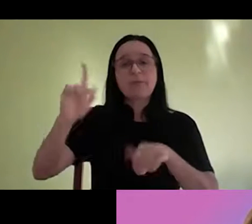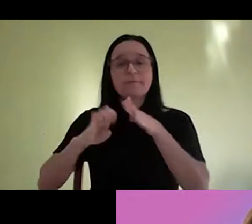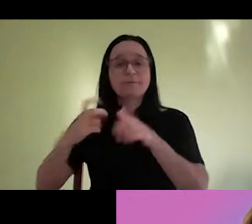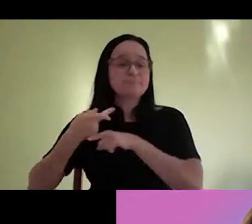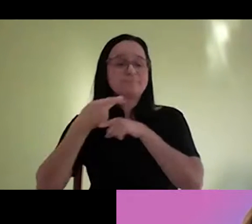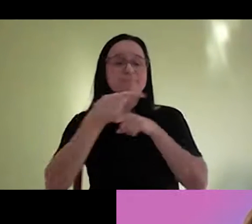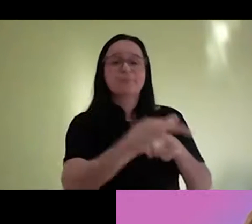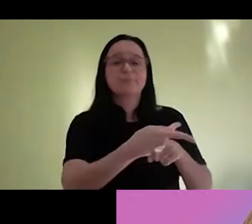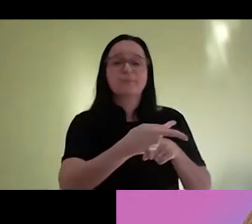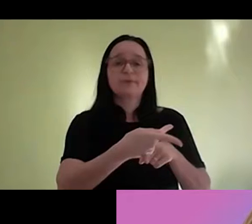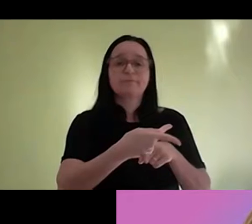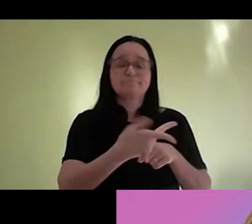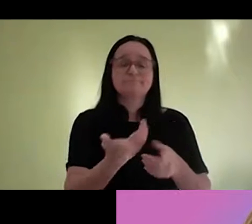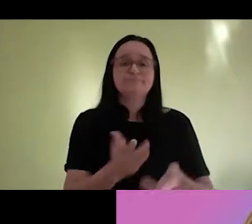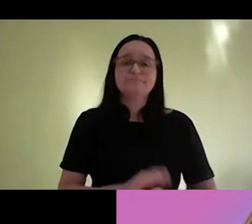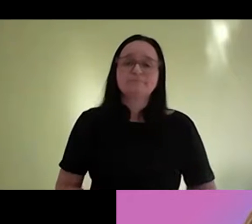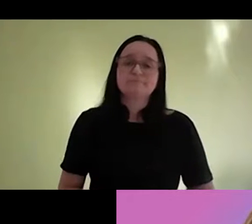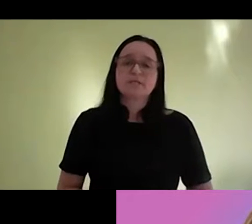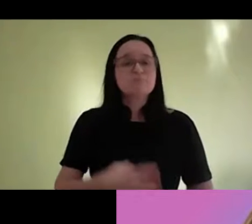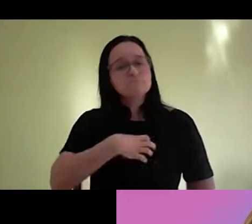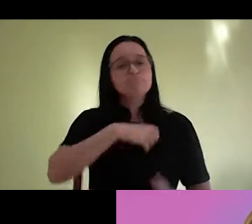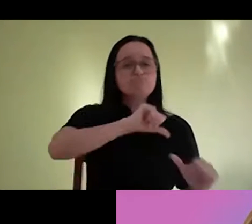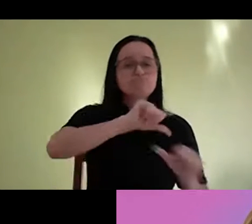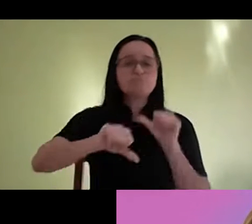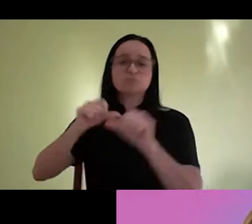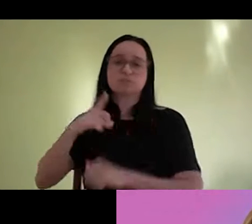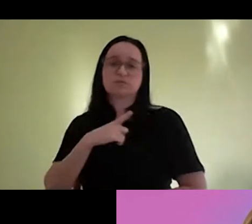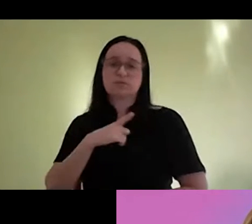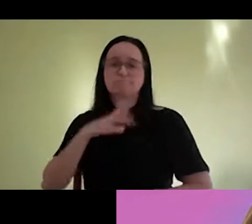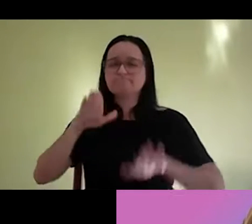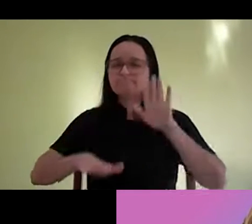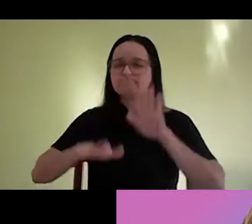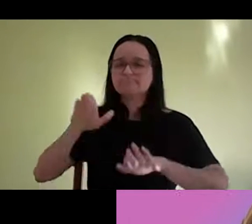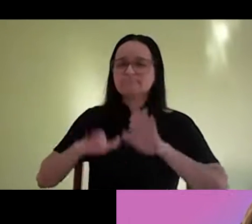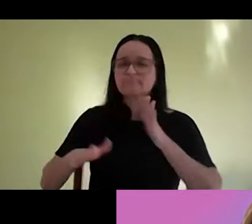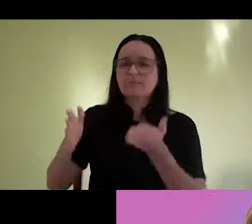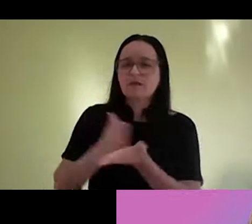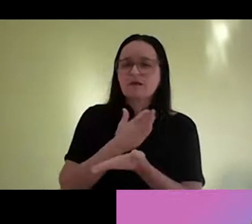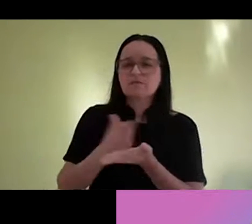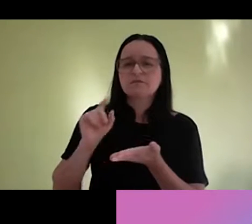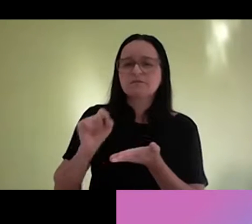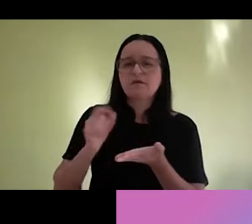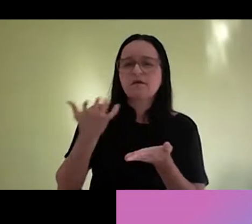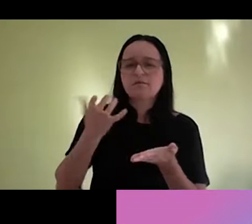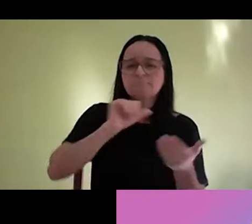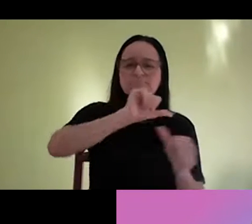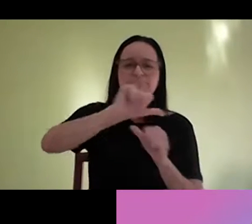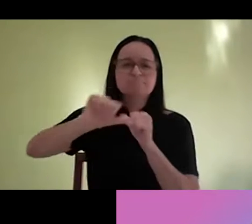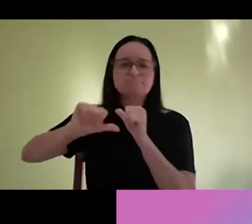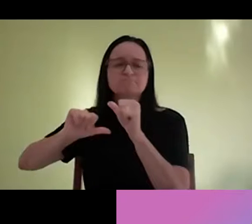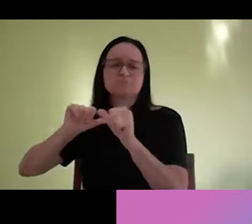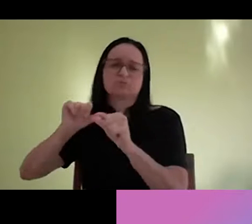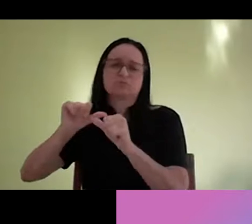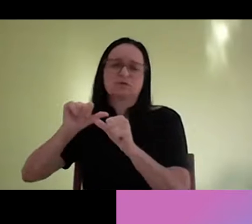conhecimento. Então, muitas vezes, às vezes, a gente pensa na transição, mas, às vezes, você só quer mudar o